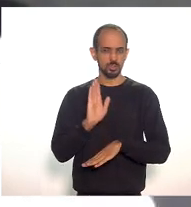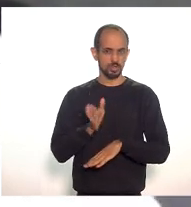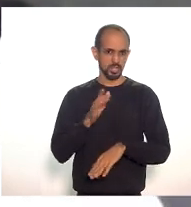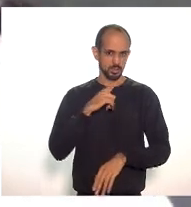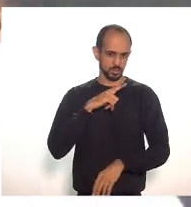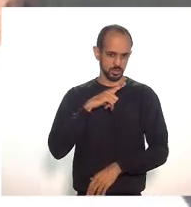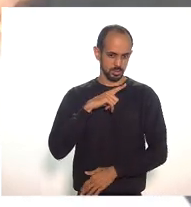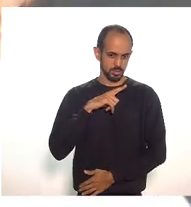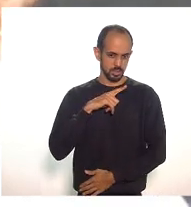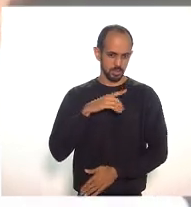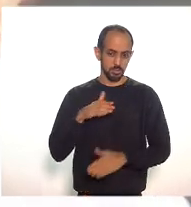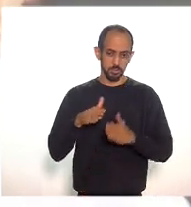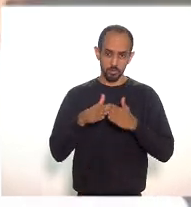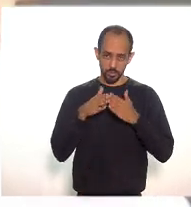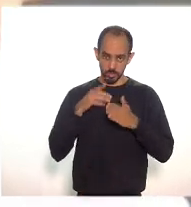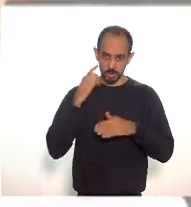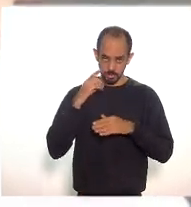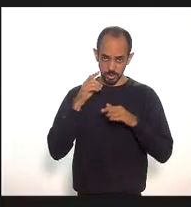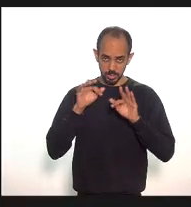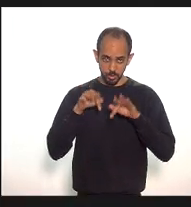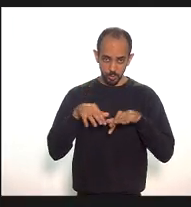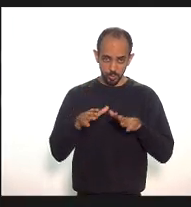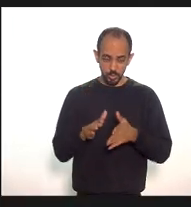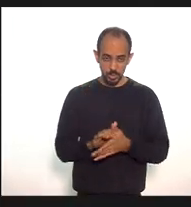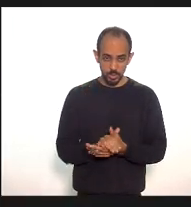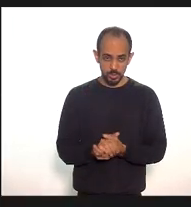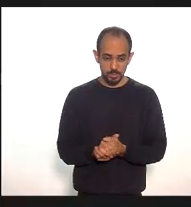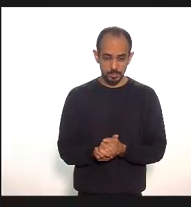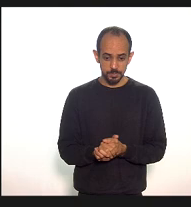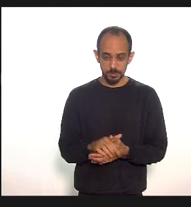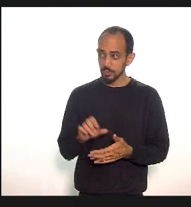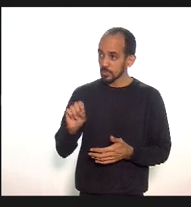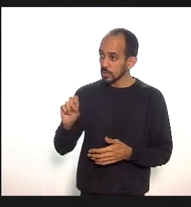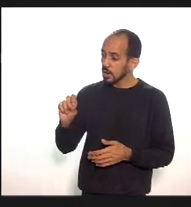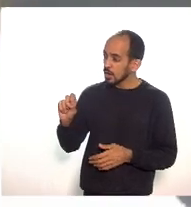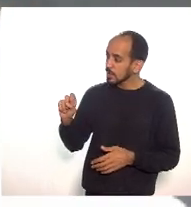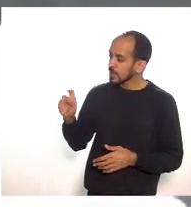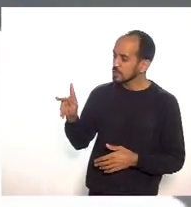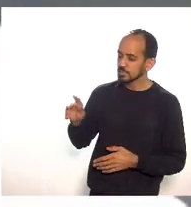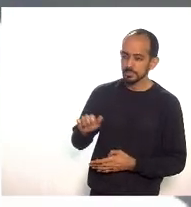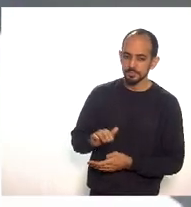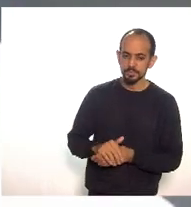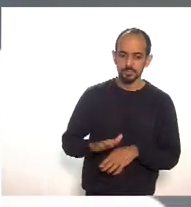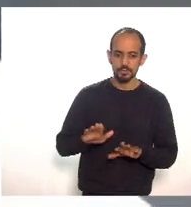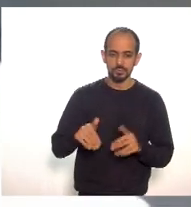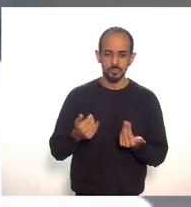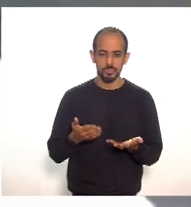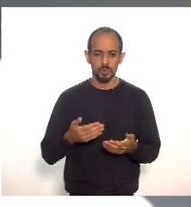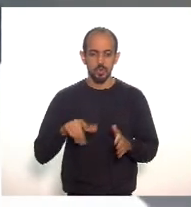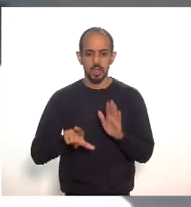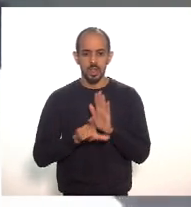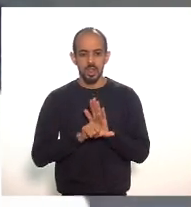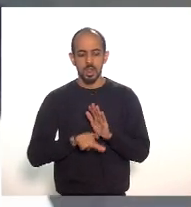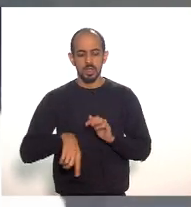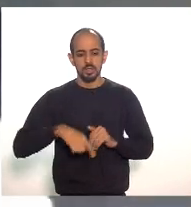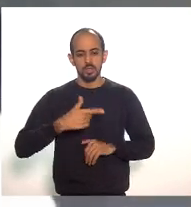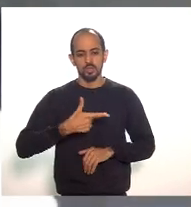daqui para concluir por favor Deputado Cage 2 mil lei 2831/97